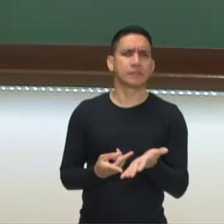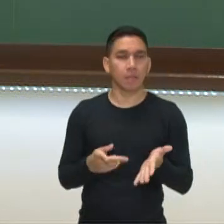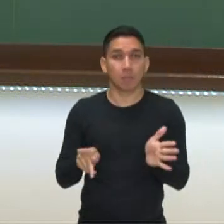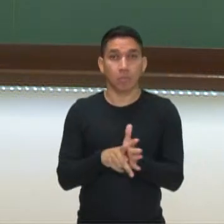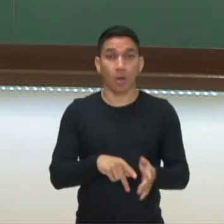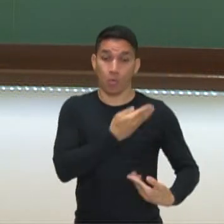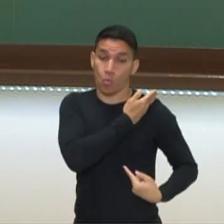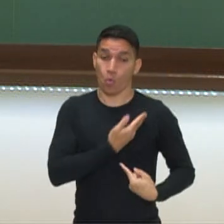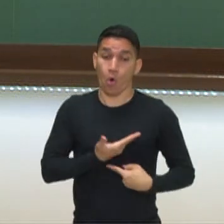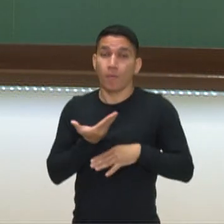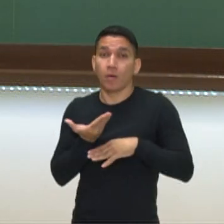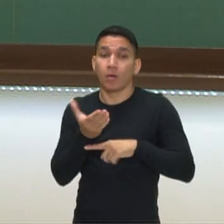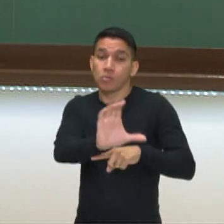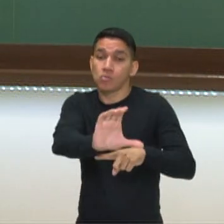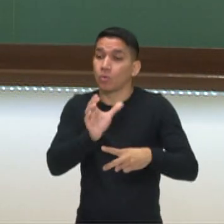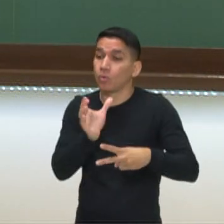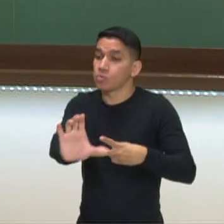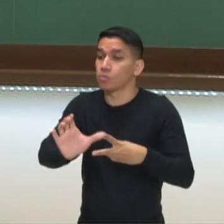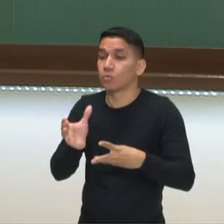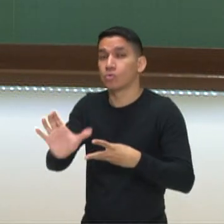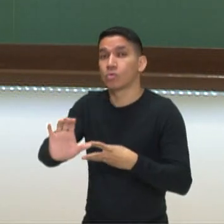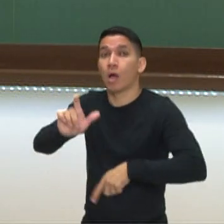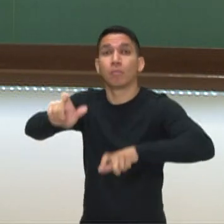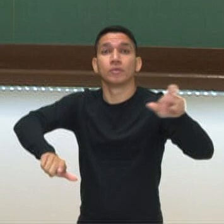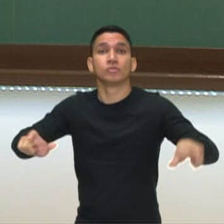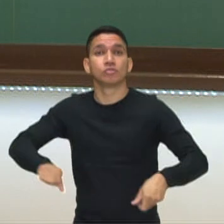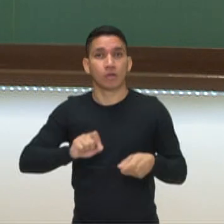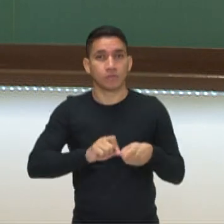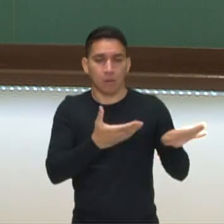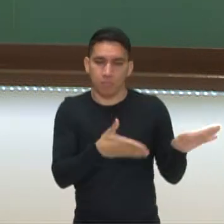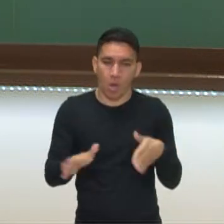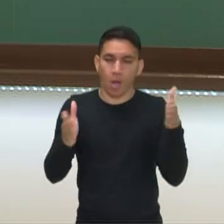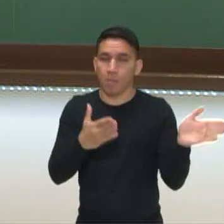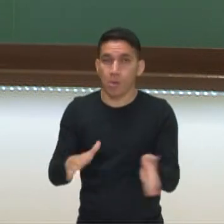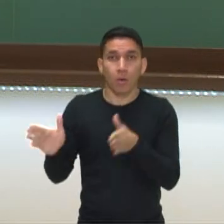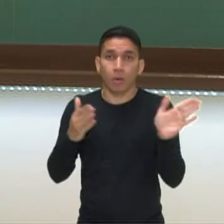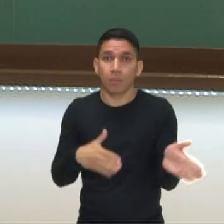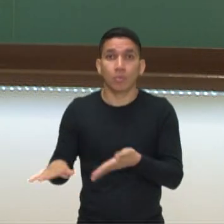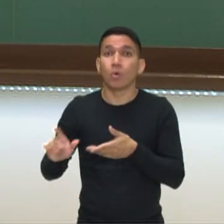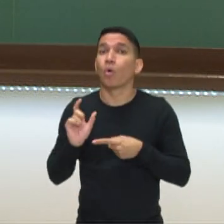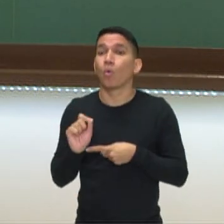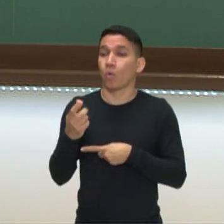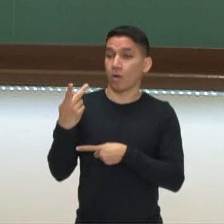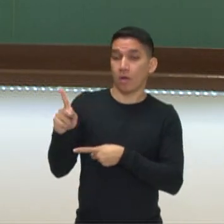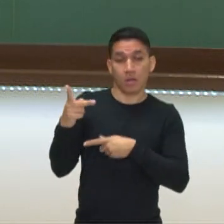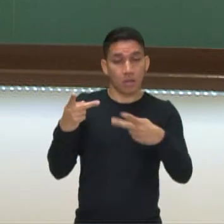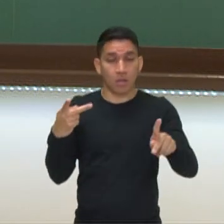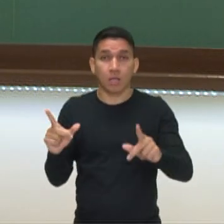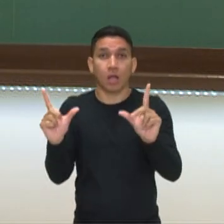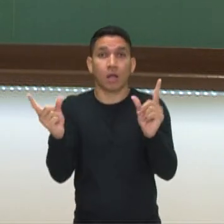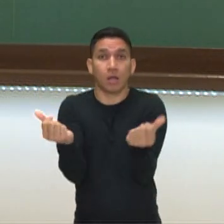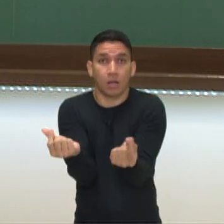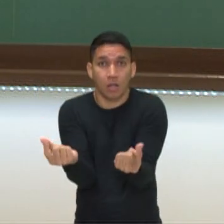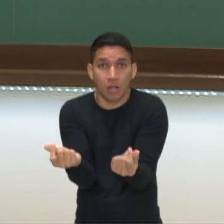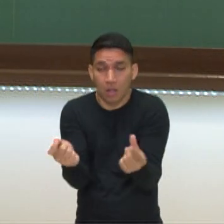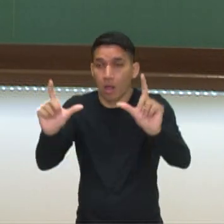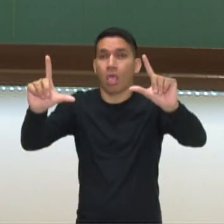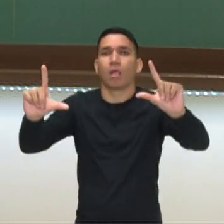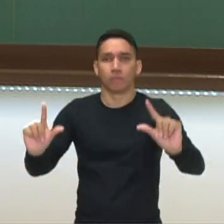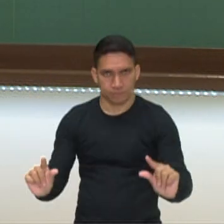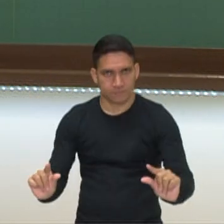ele auxilia com dinheiro os produtores, né? Para que, na verdade, o custo dessa produção fique menor,